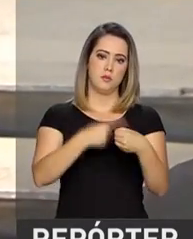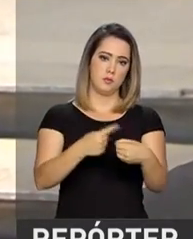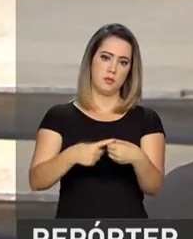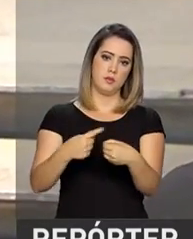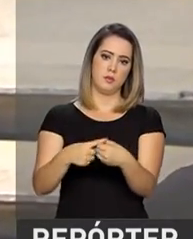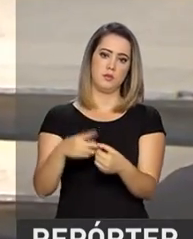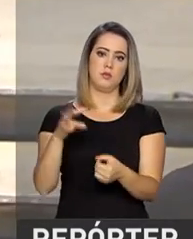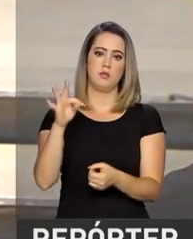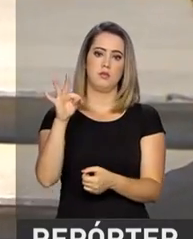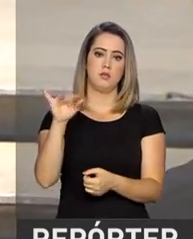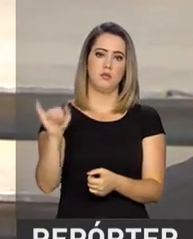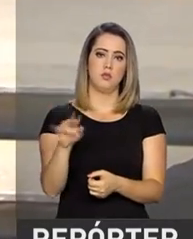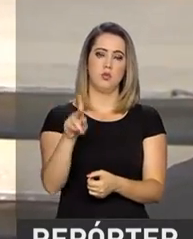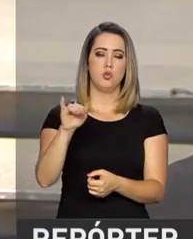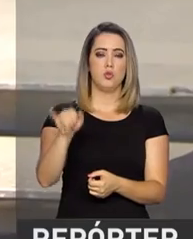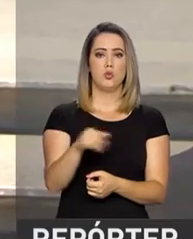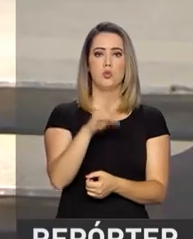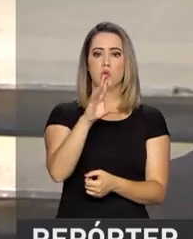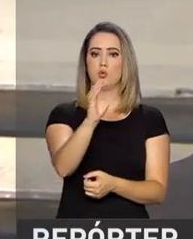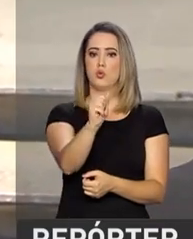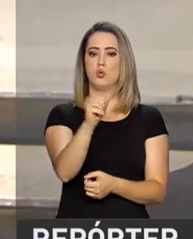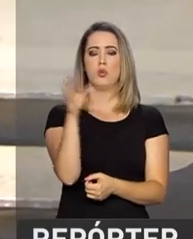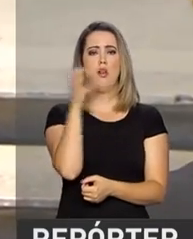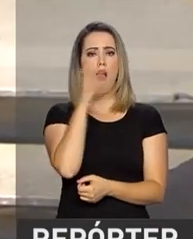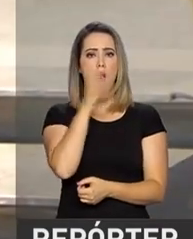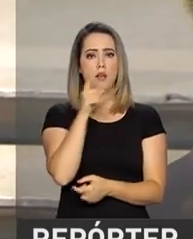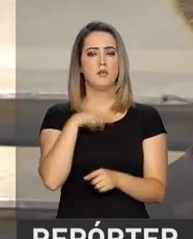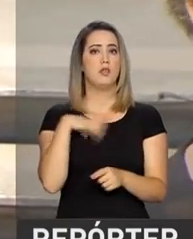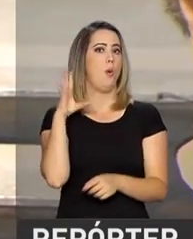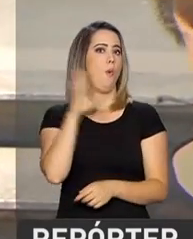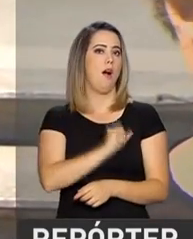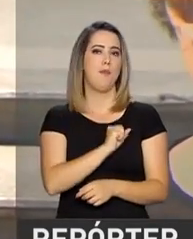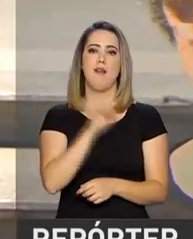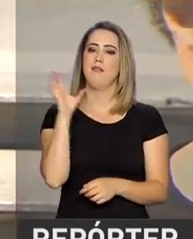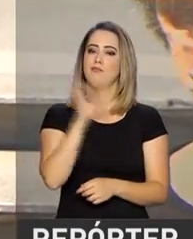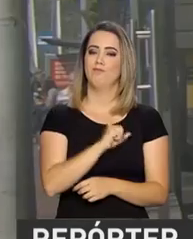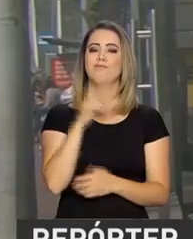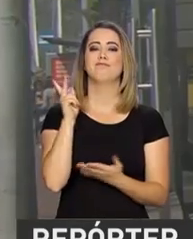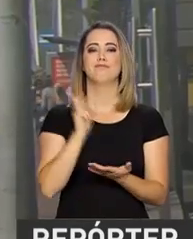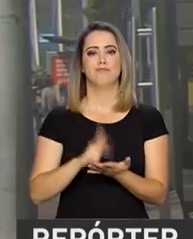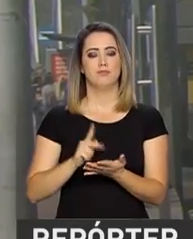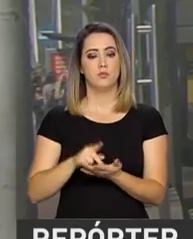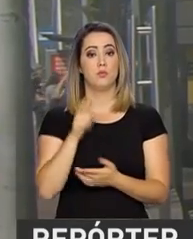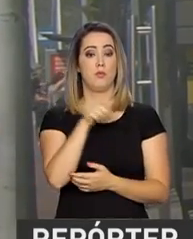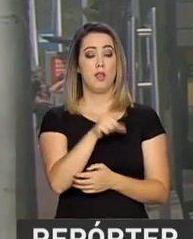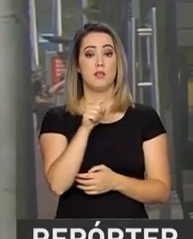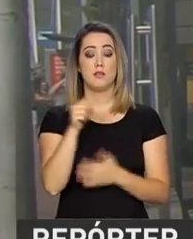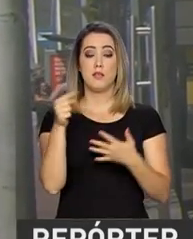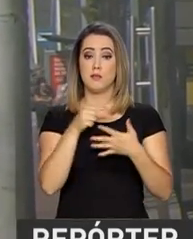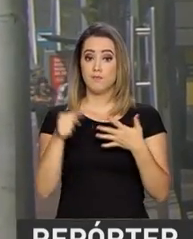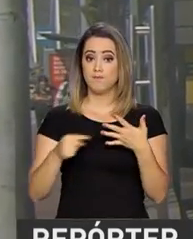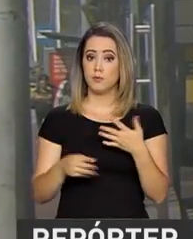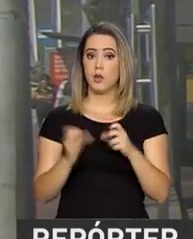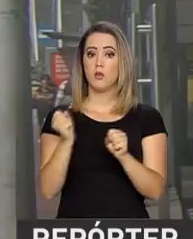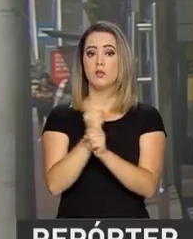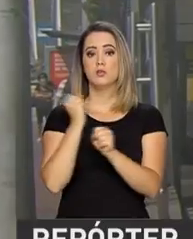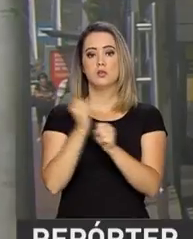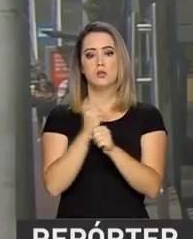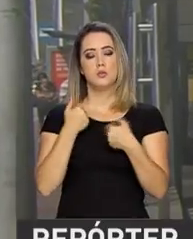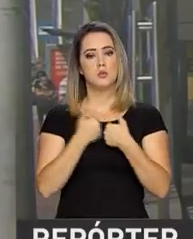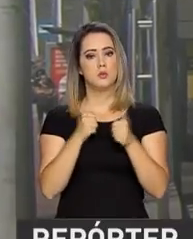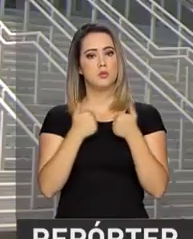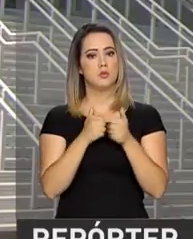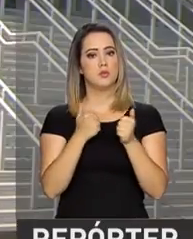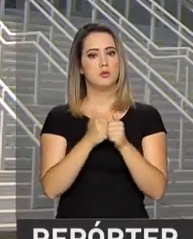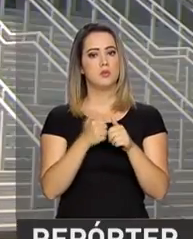o tempo muito pequeno. Eu adorei mesmo. Essas e outras obras de mobilidade urbana no